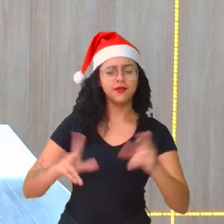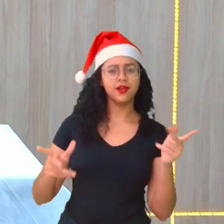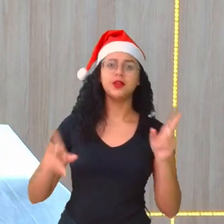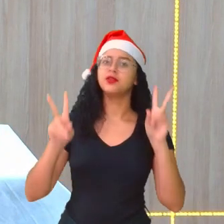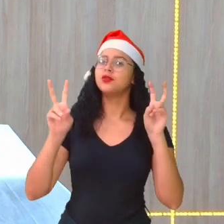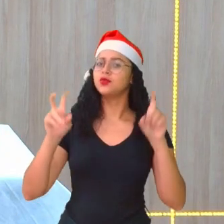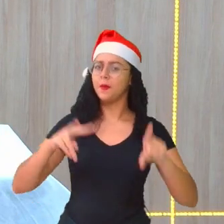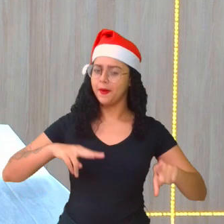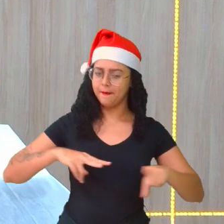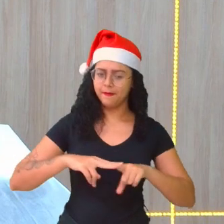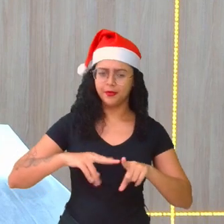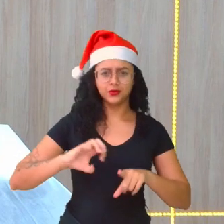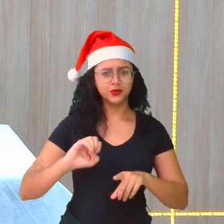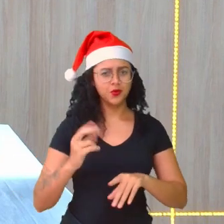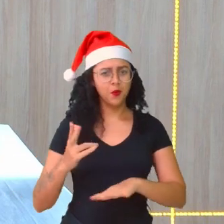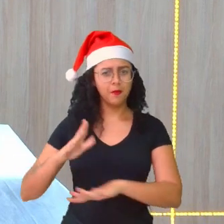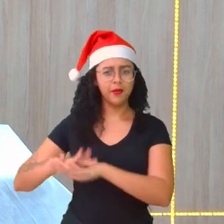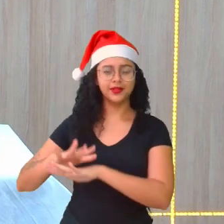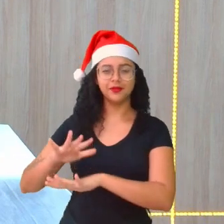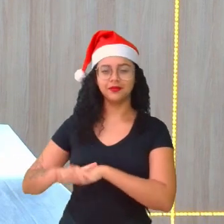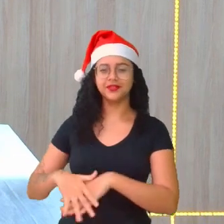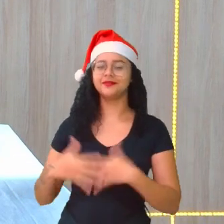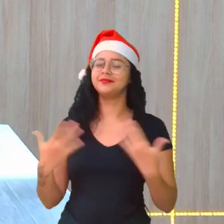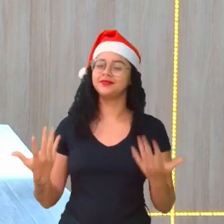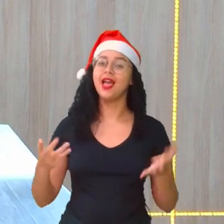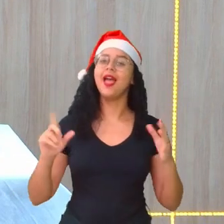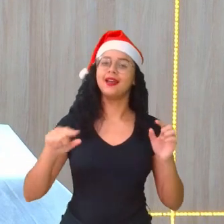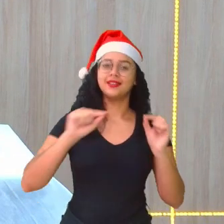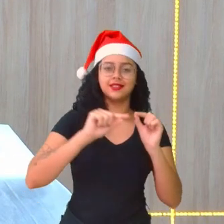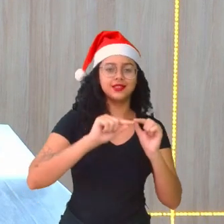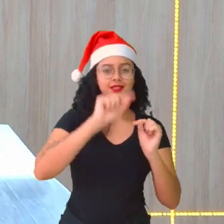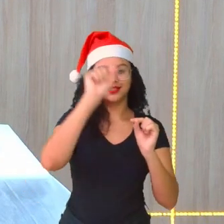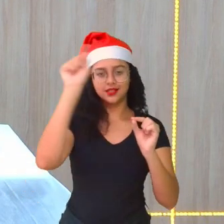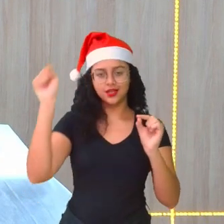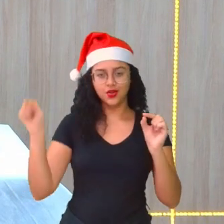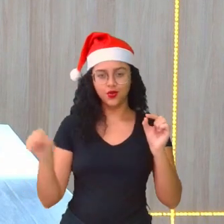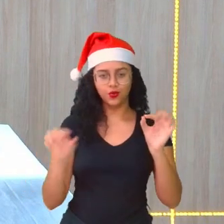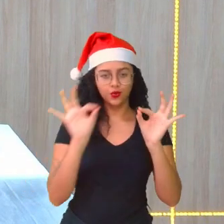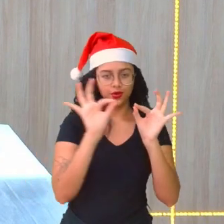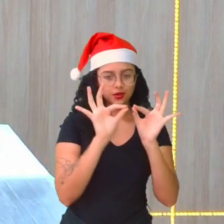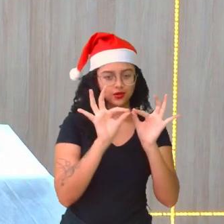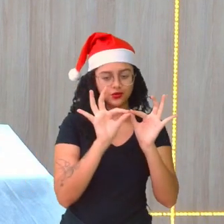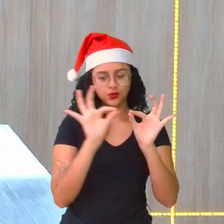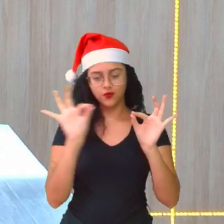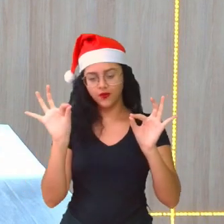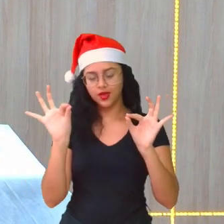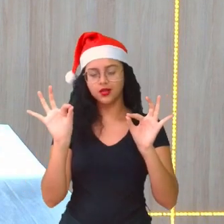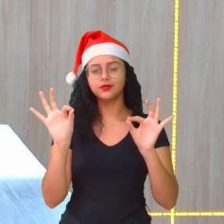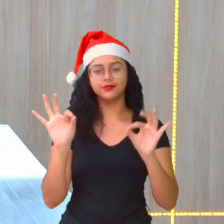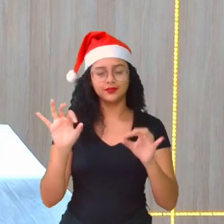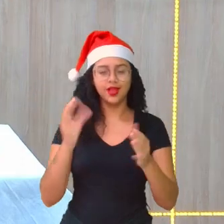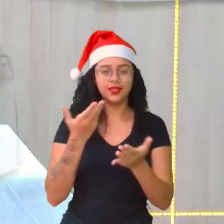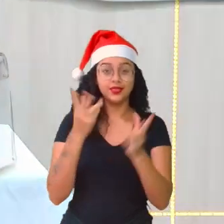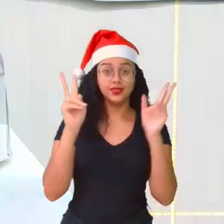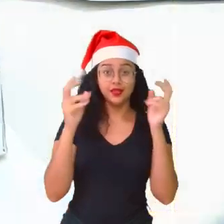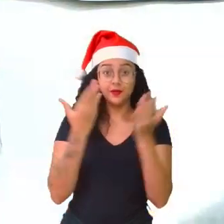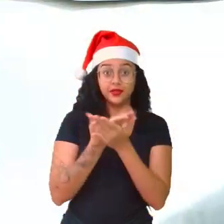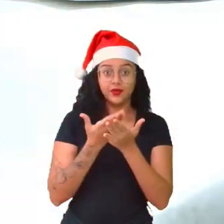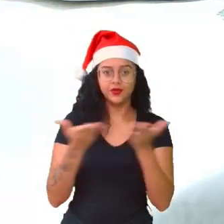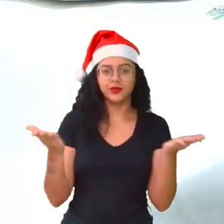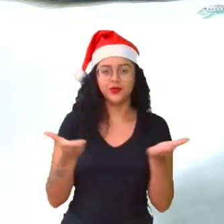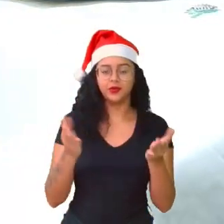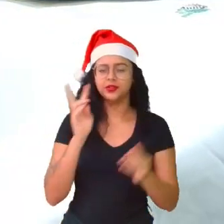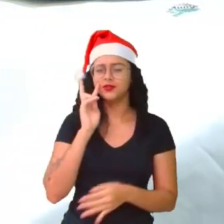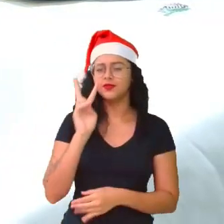pizza. Pizza ou é matemática? É ciclo e circunferência o tema da aula de hoje. Isso mesmo. Vamos ver a diferença